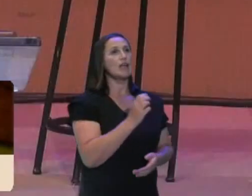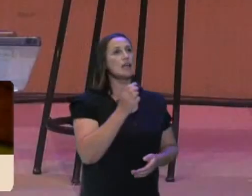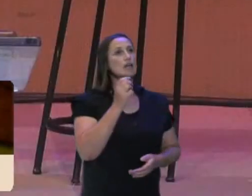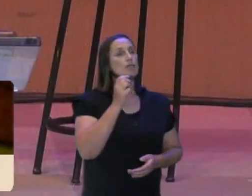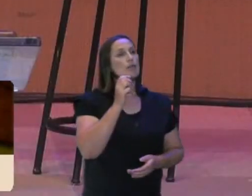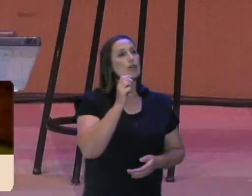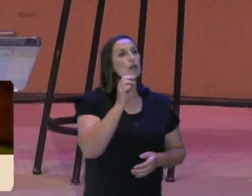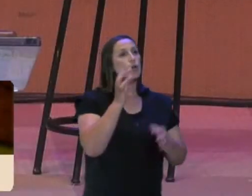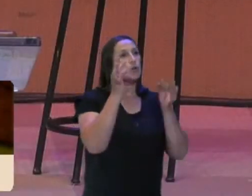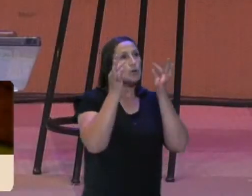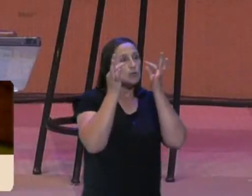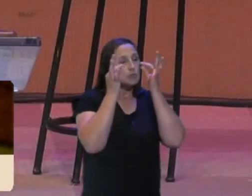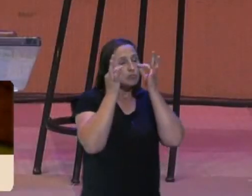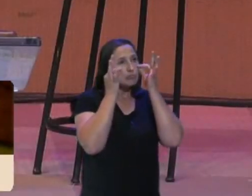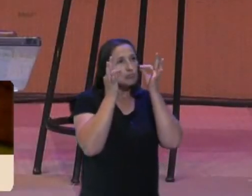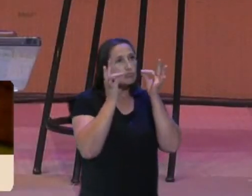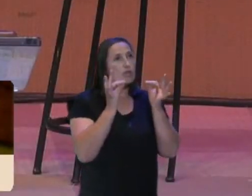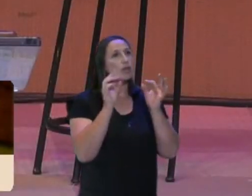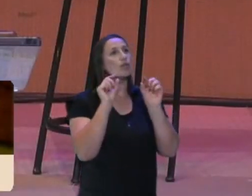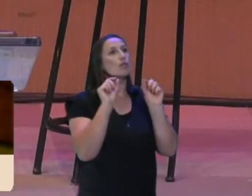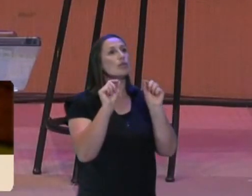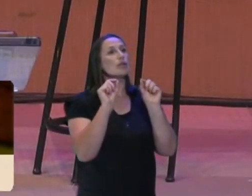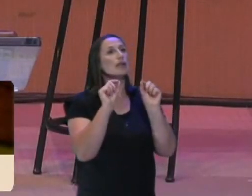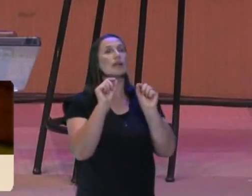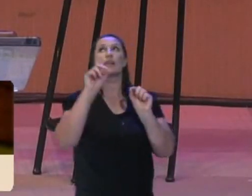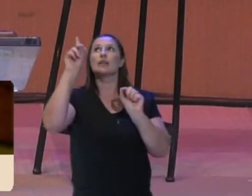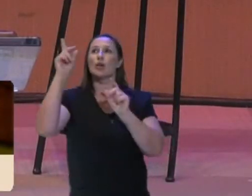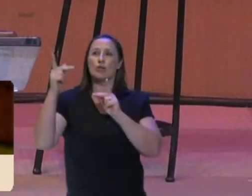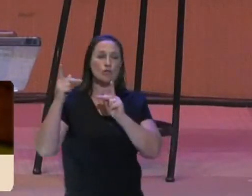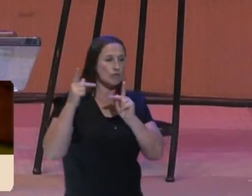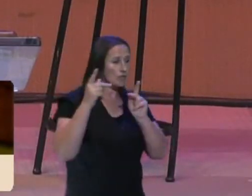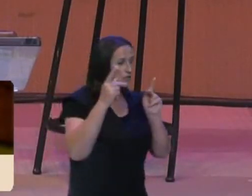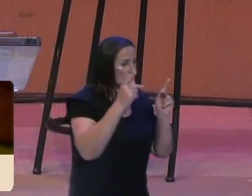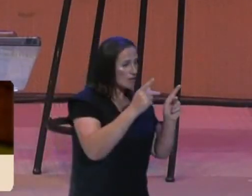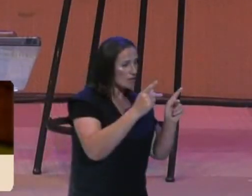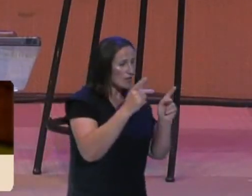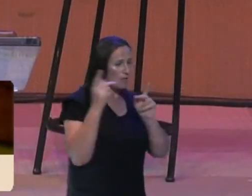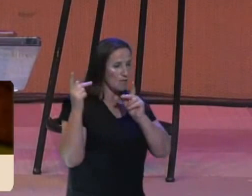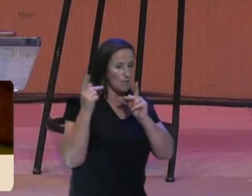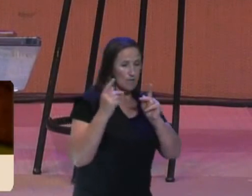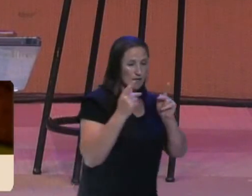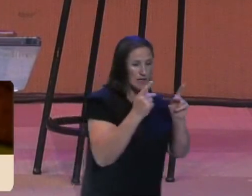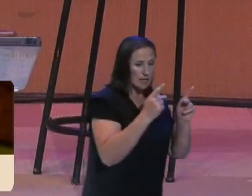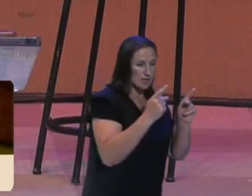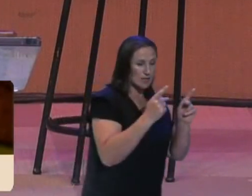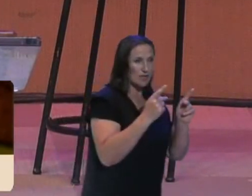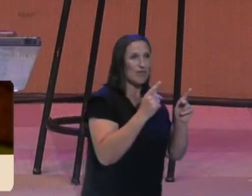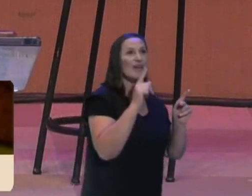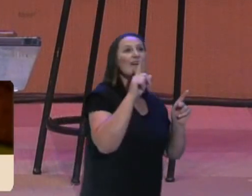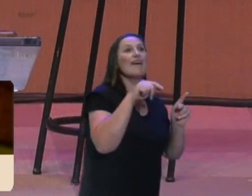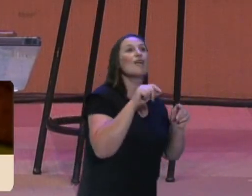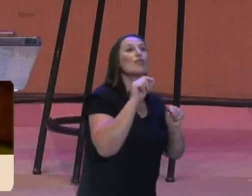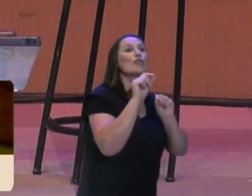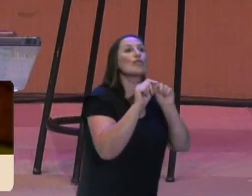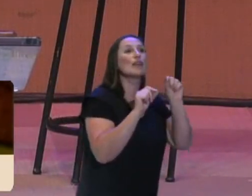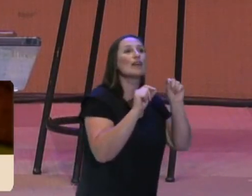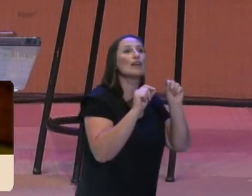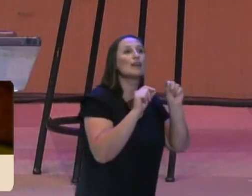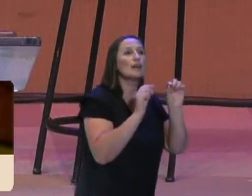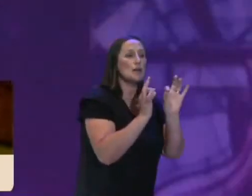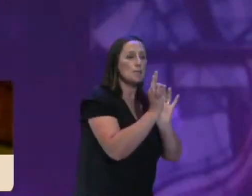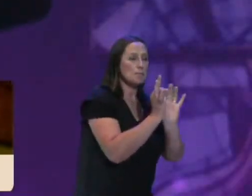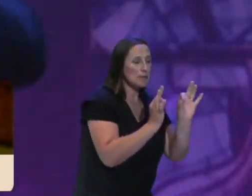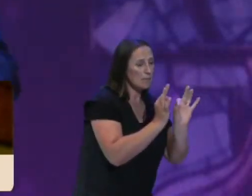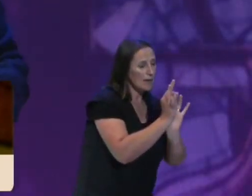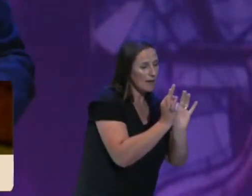várias visitações do Senhor foram processos preparatórios para que ele saísse da